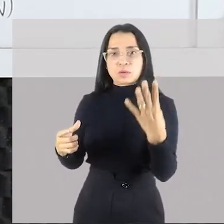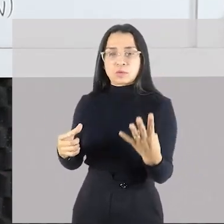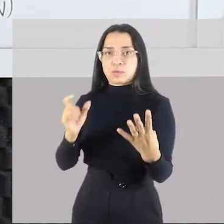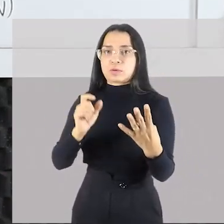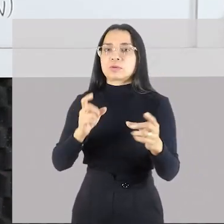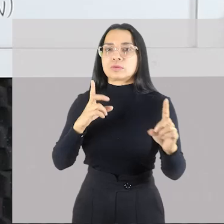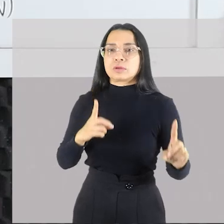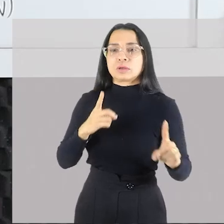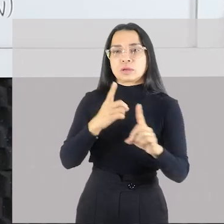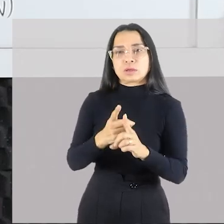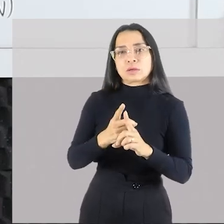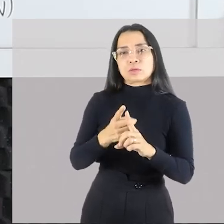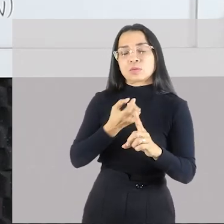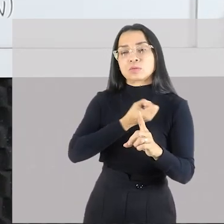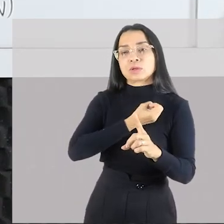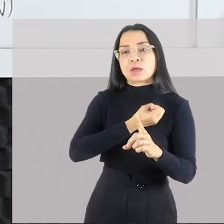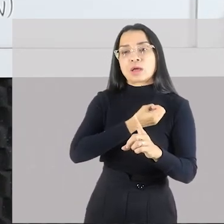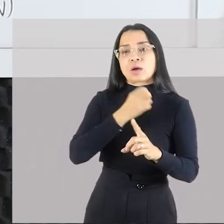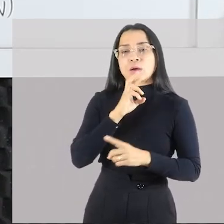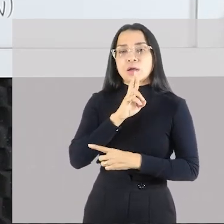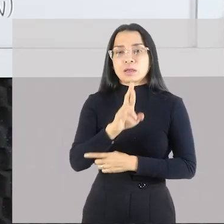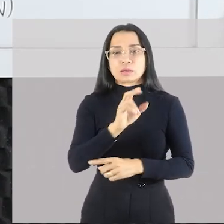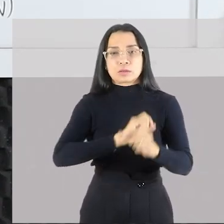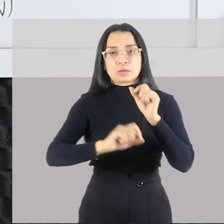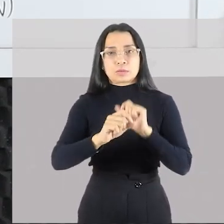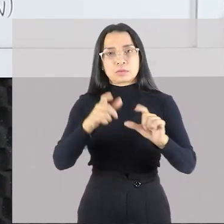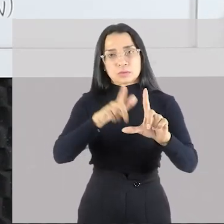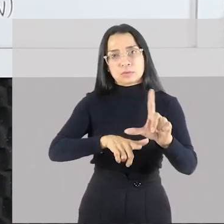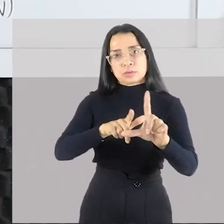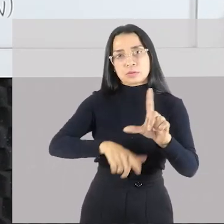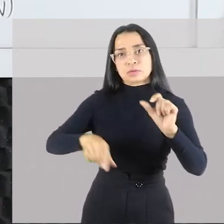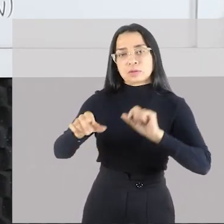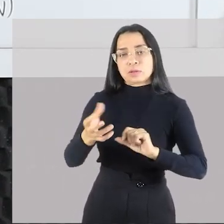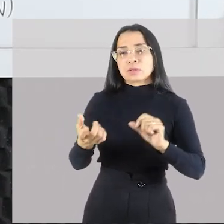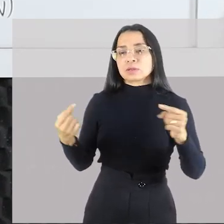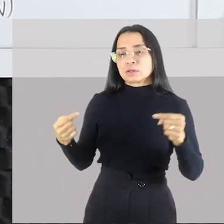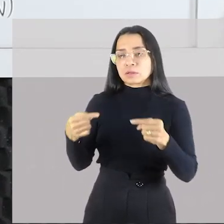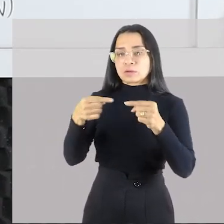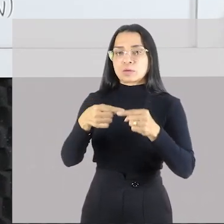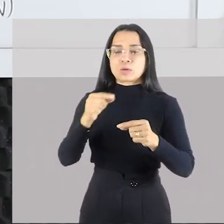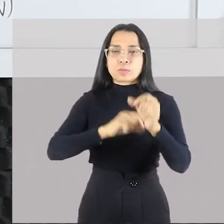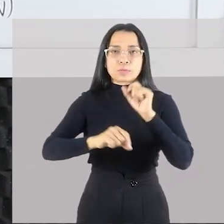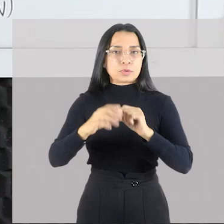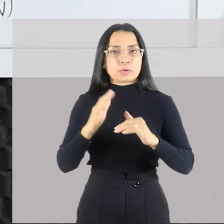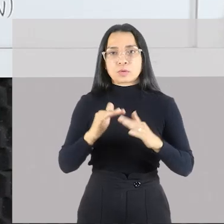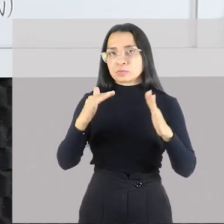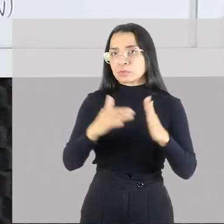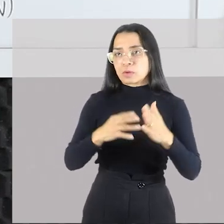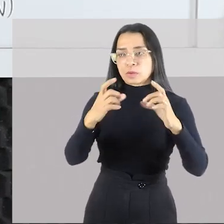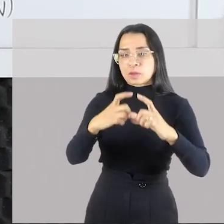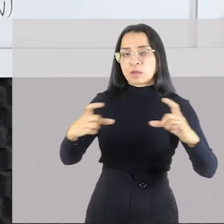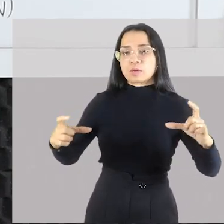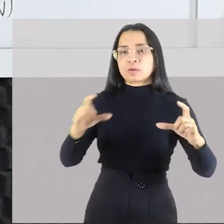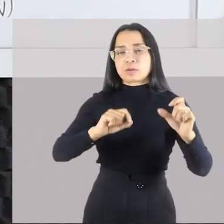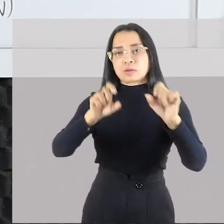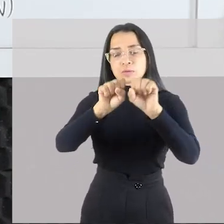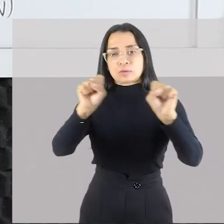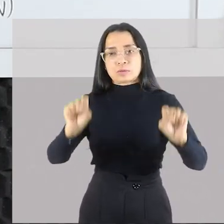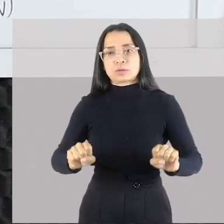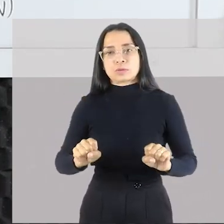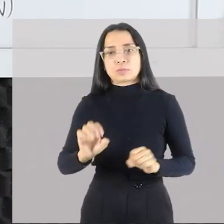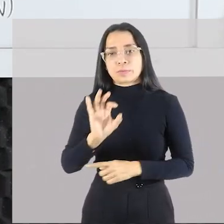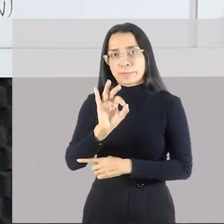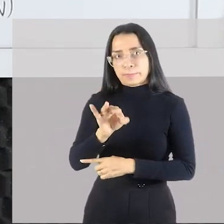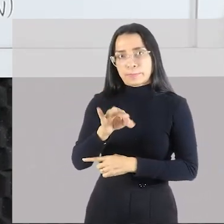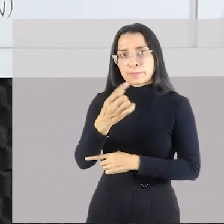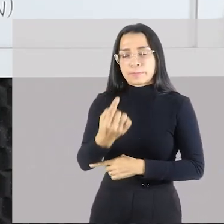você vai encontrar os valores das variáveis que satisfazem todas as equações do sistema.